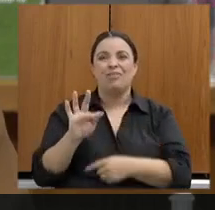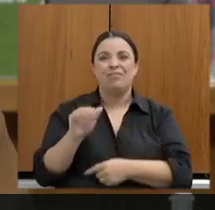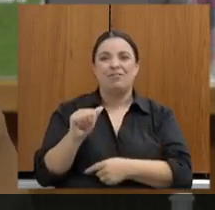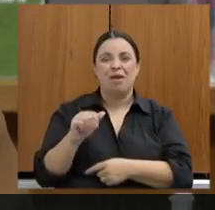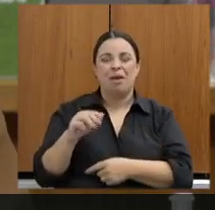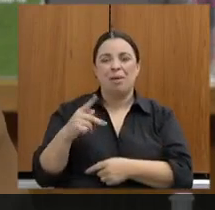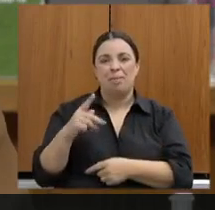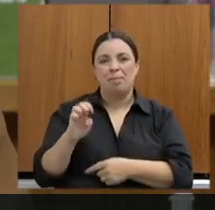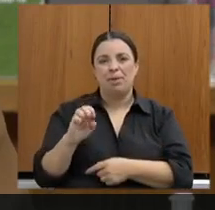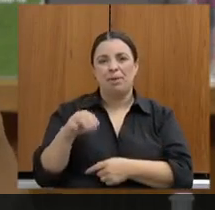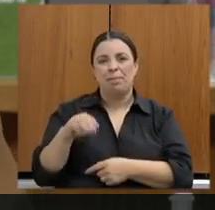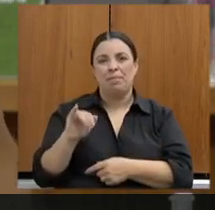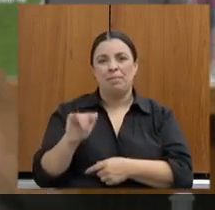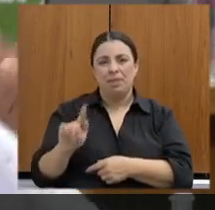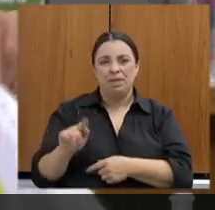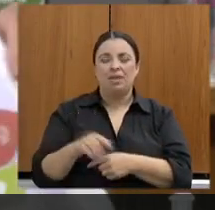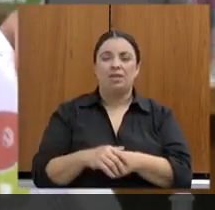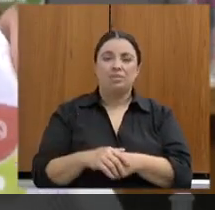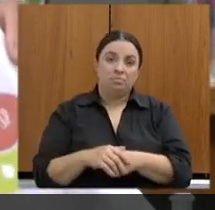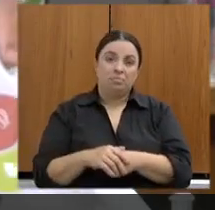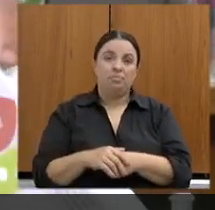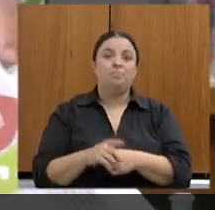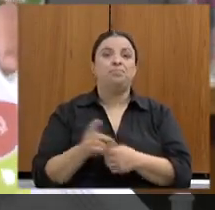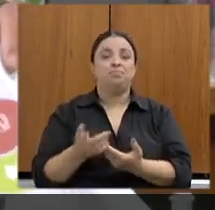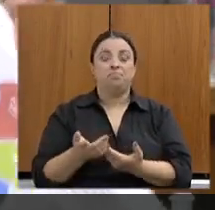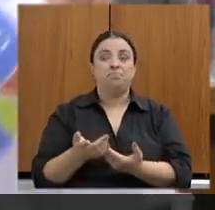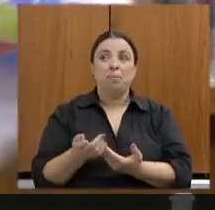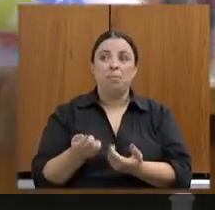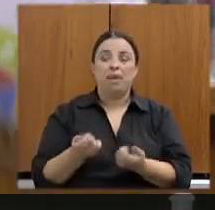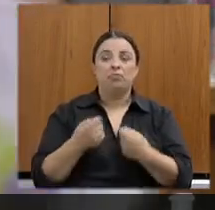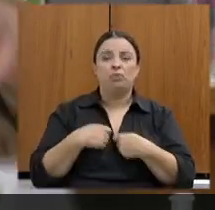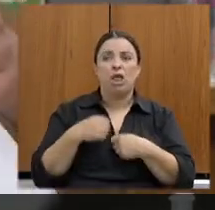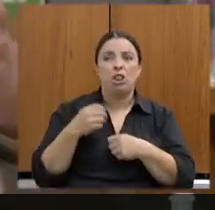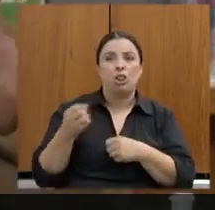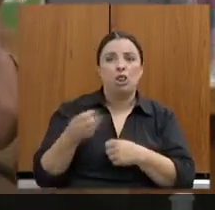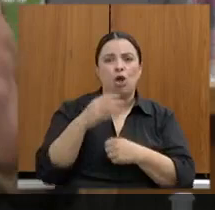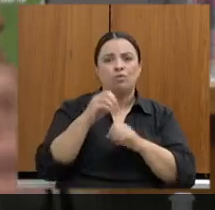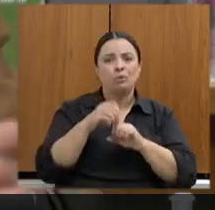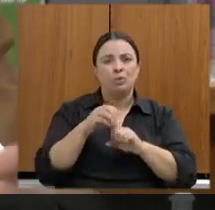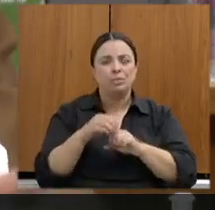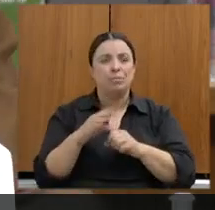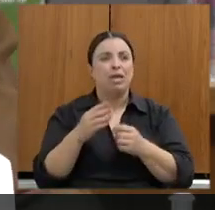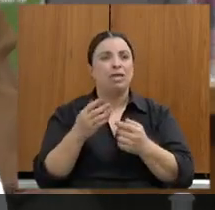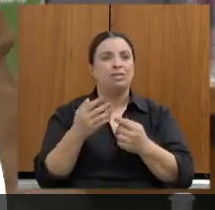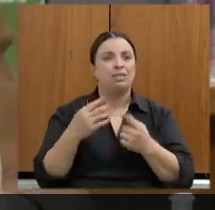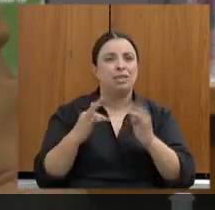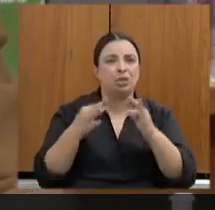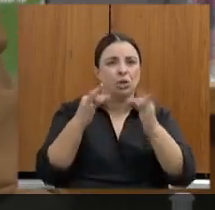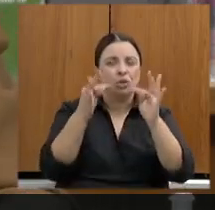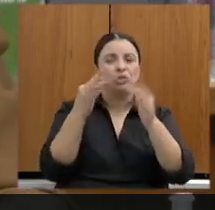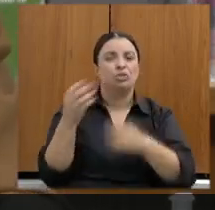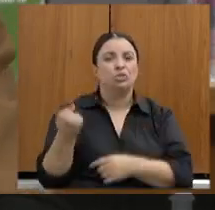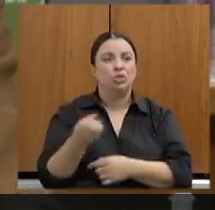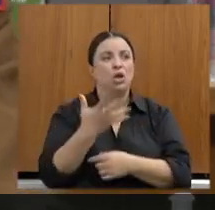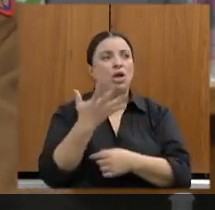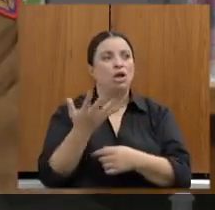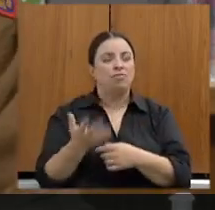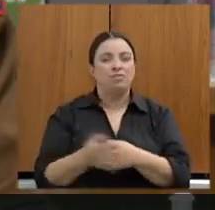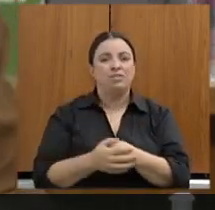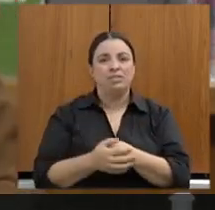podermos trazer novos conhecimentos novas tecnologias e